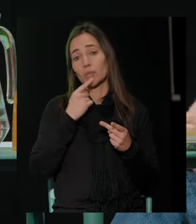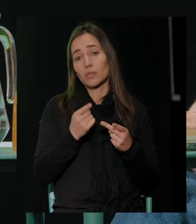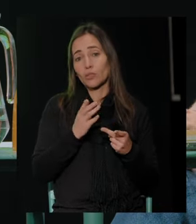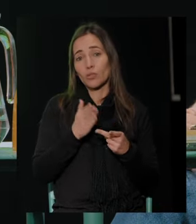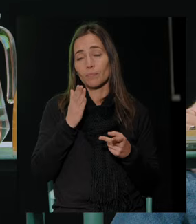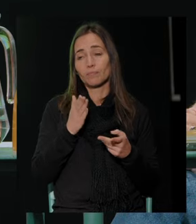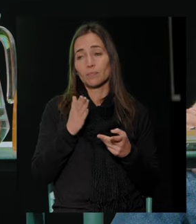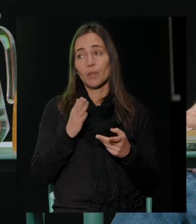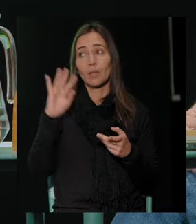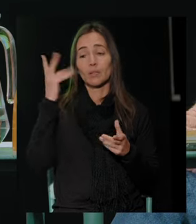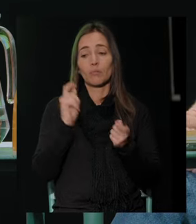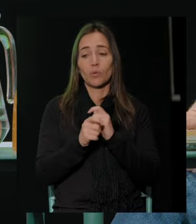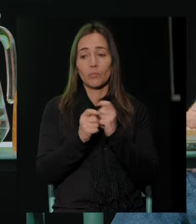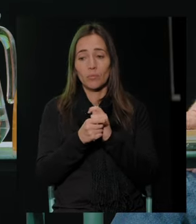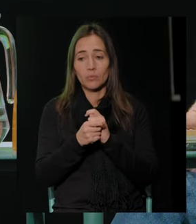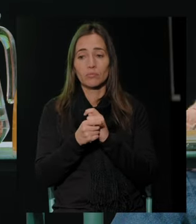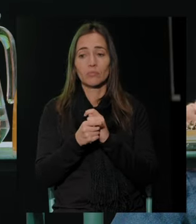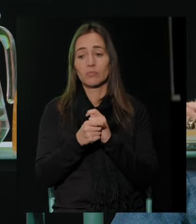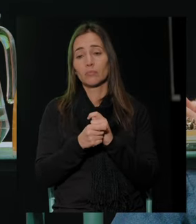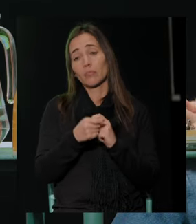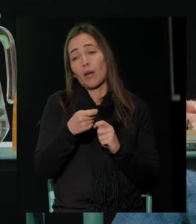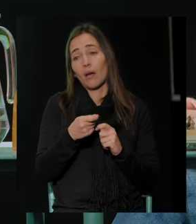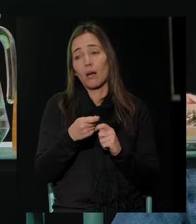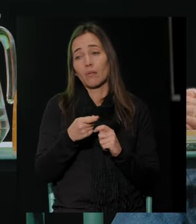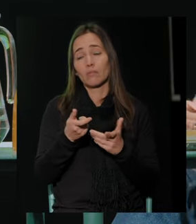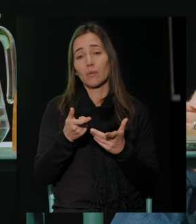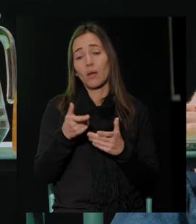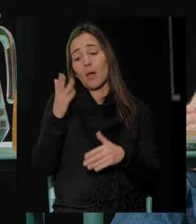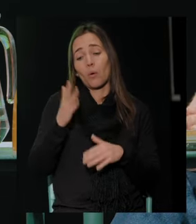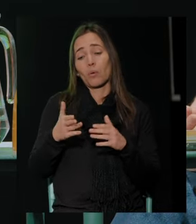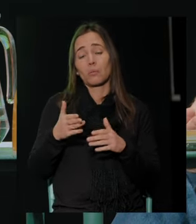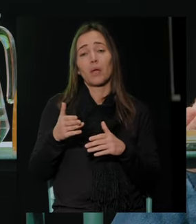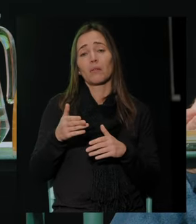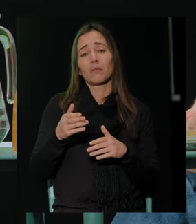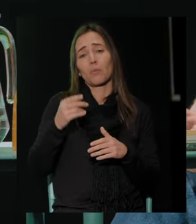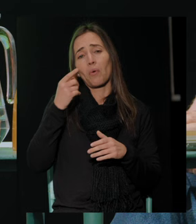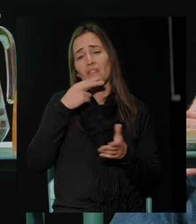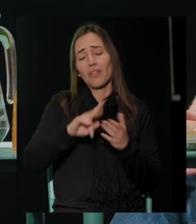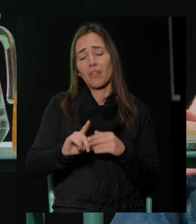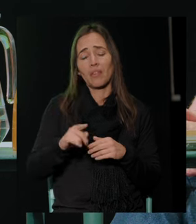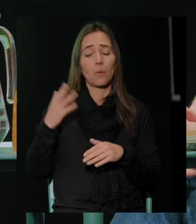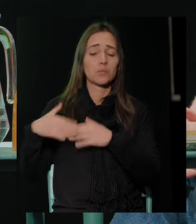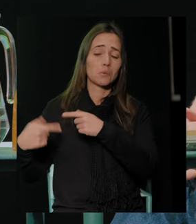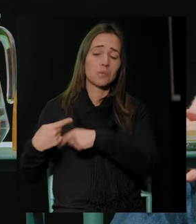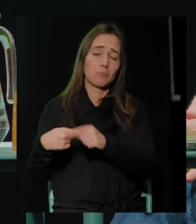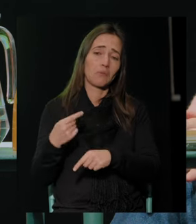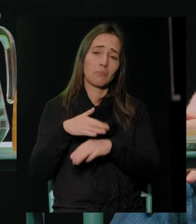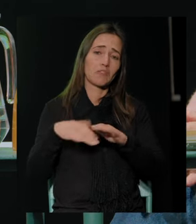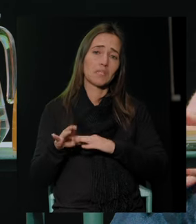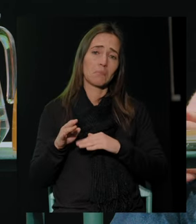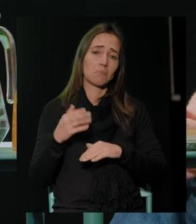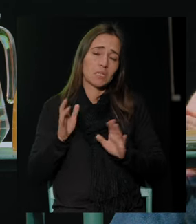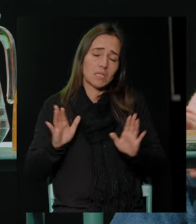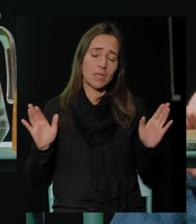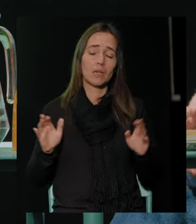bem, as alterações climáticas são um mito, isto sempre aconteceu, portanto não precisamos fazer nada em relação a isto. E aquilo que o João dizia em